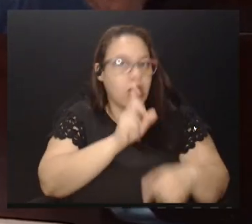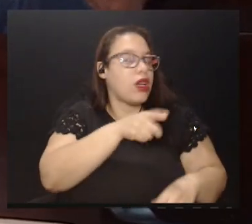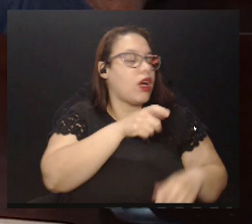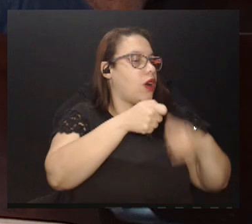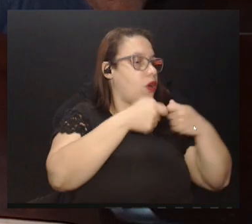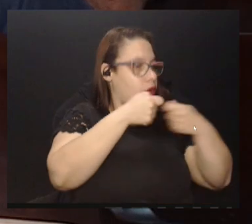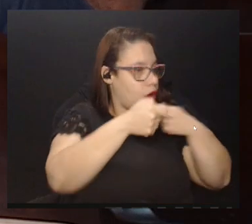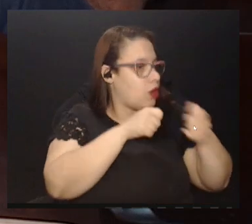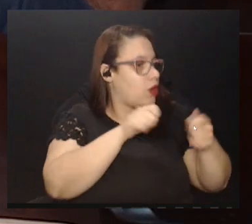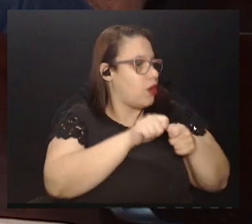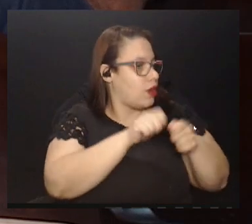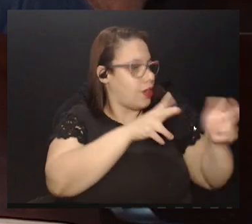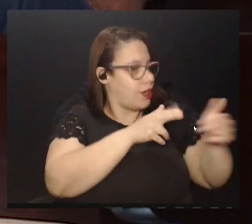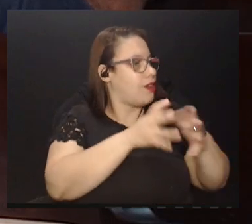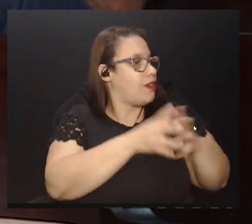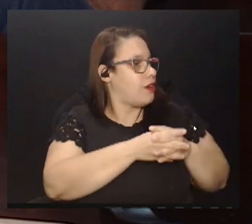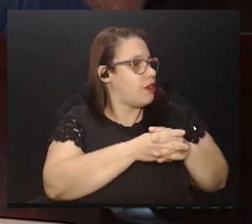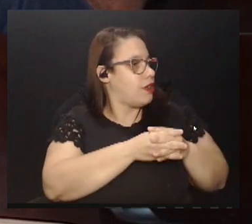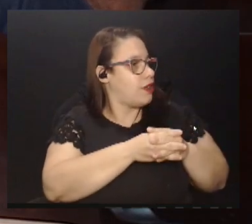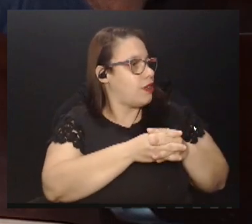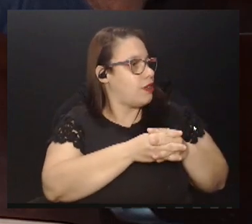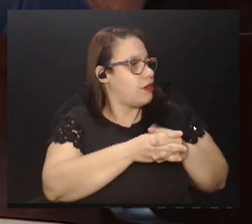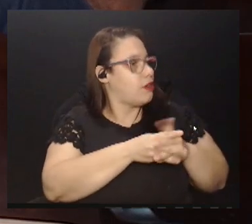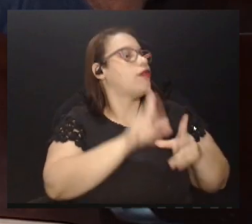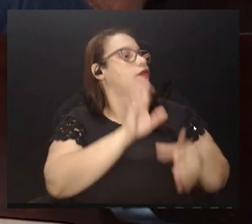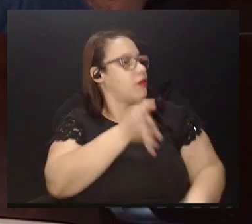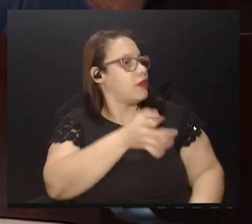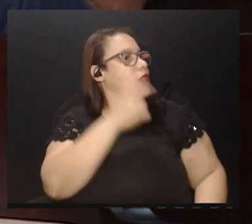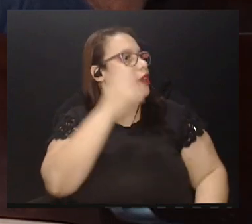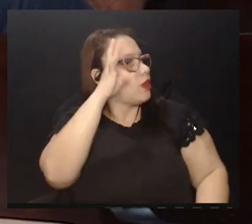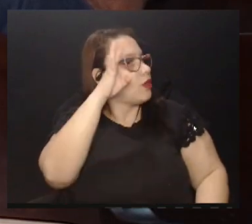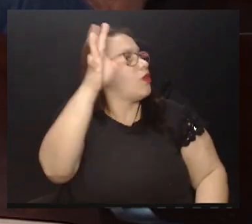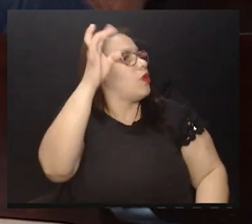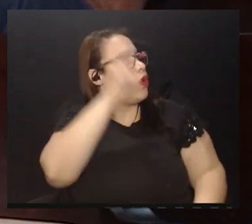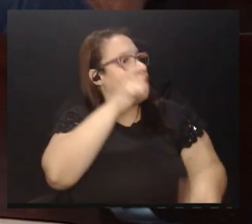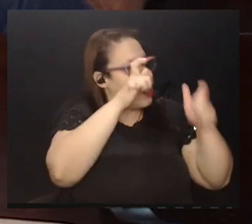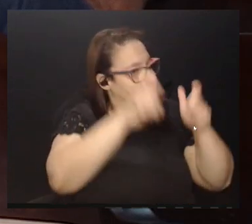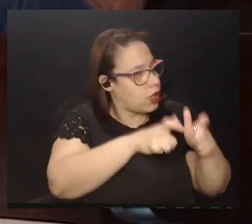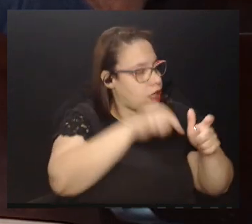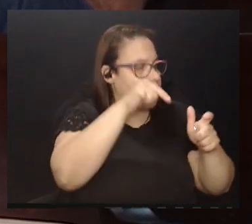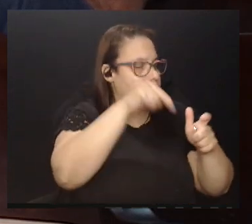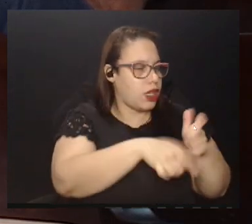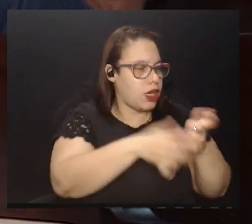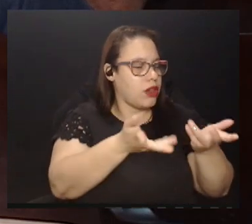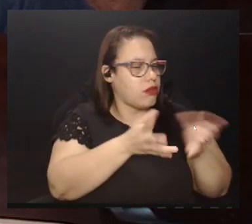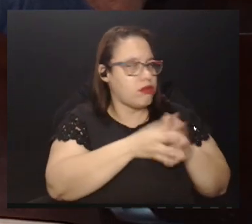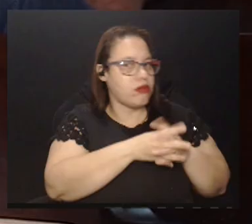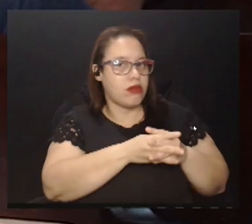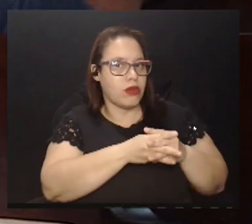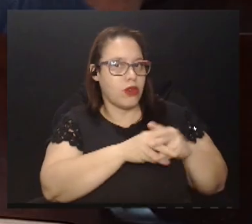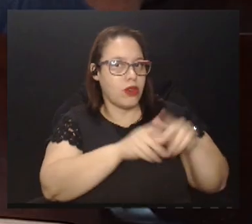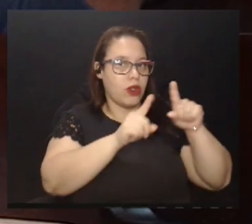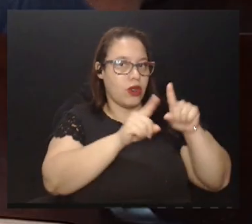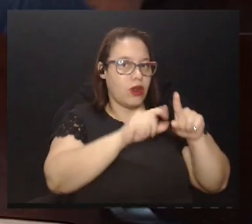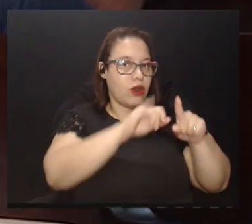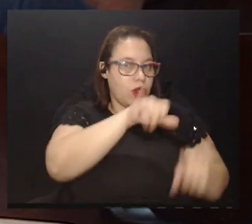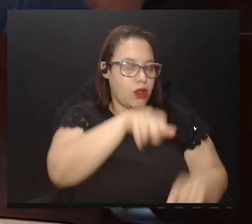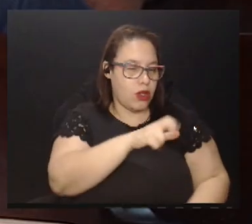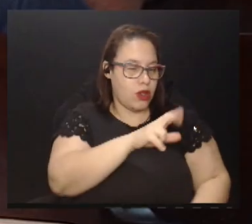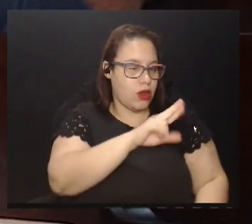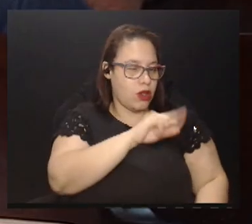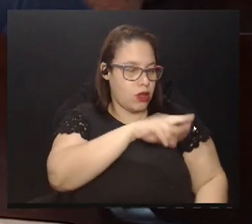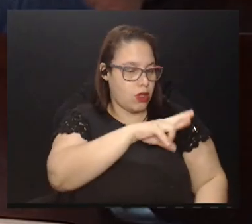Só um parênteses. Eu já vou imaginando, Então, Junqueira tá lá gravando uma determinada situação. Já